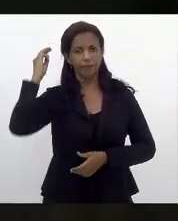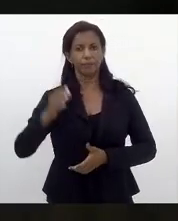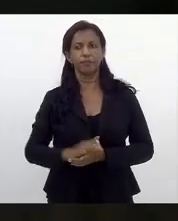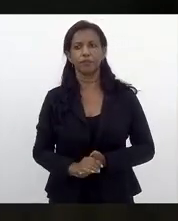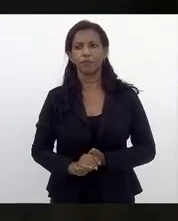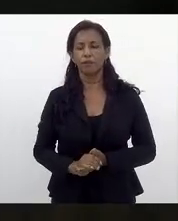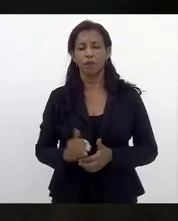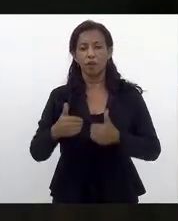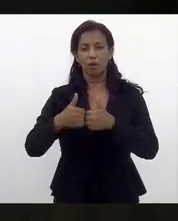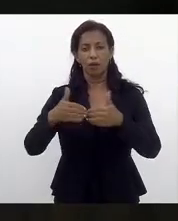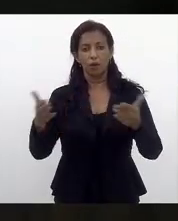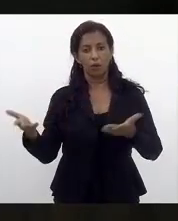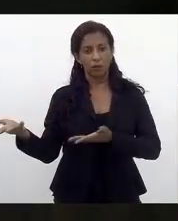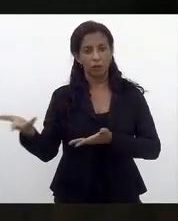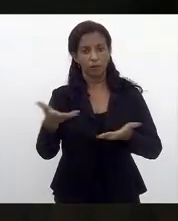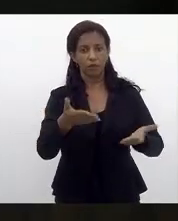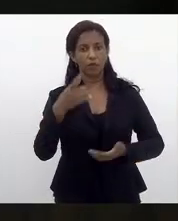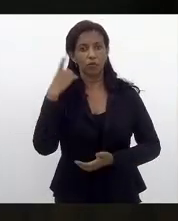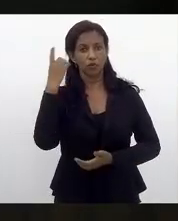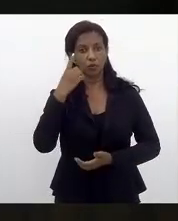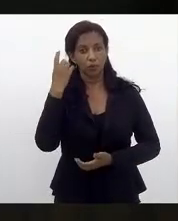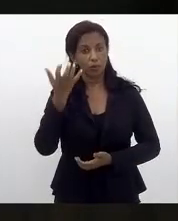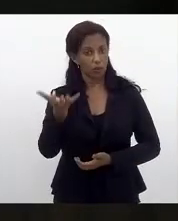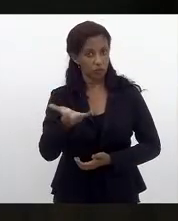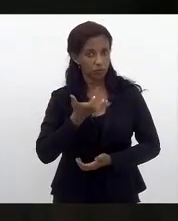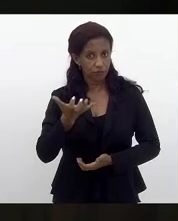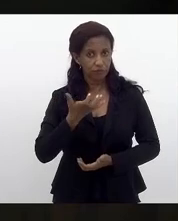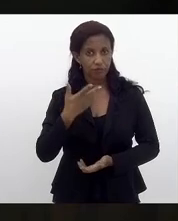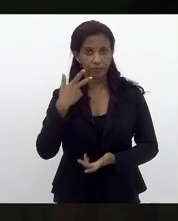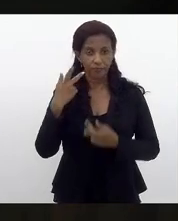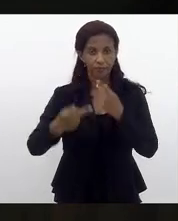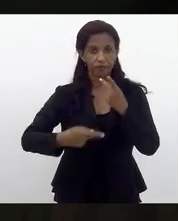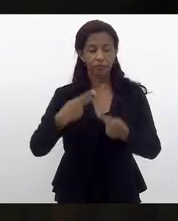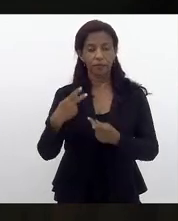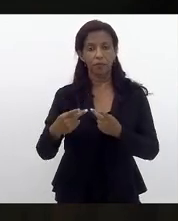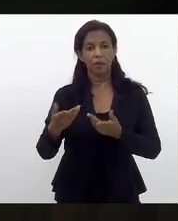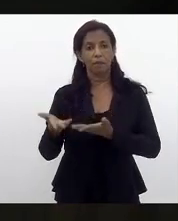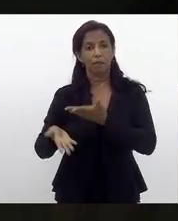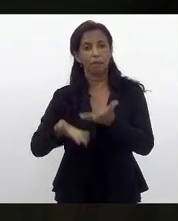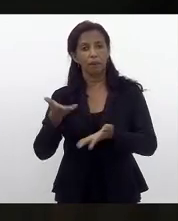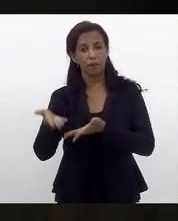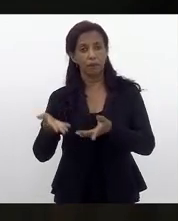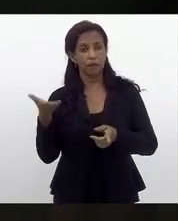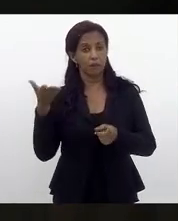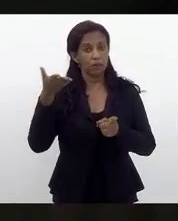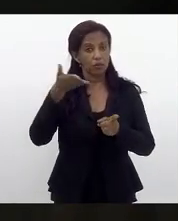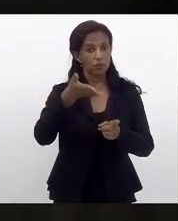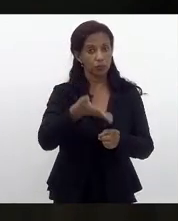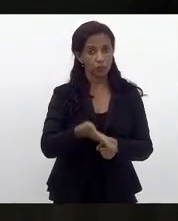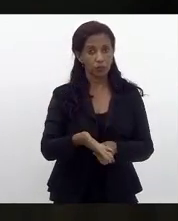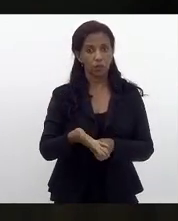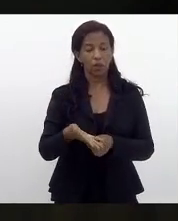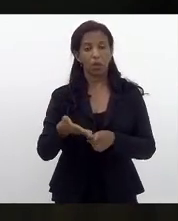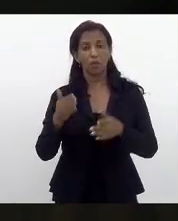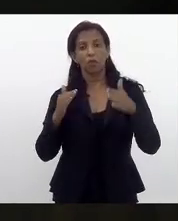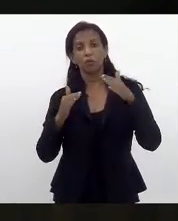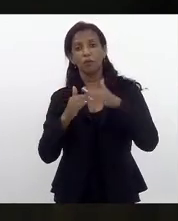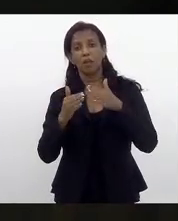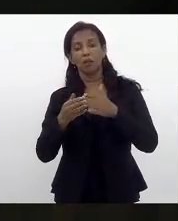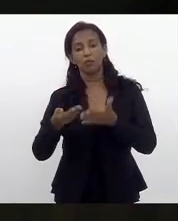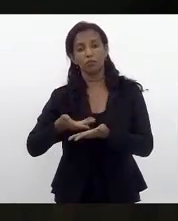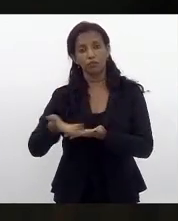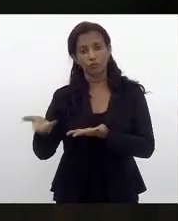abro o a palavra os deputados que querem fazer uso da palavra para tratar exclusivamente do da questão do teto de